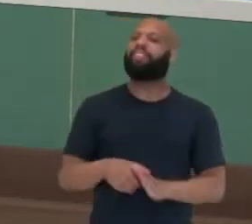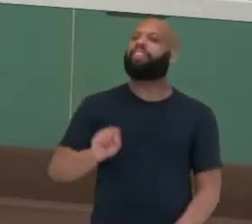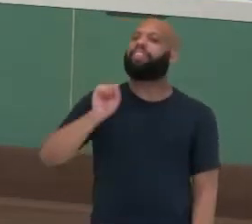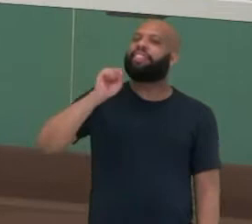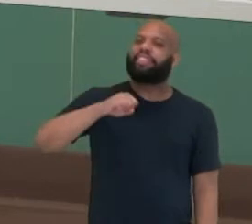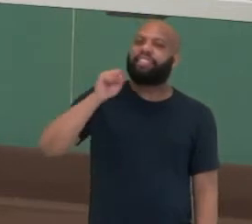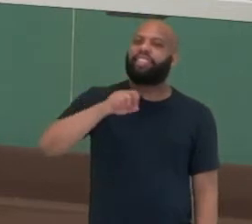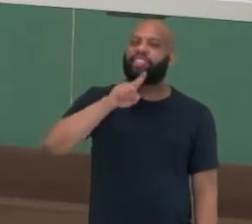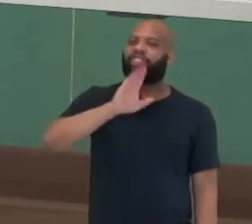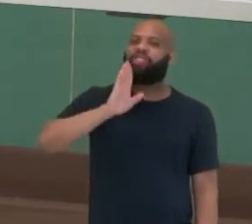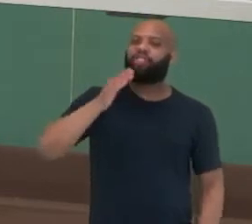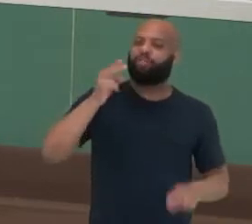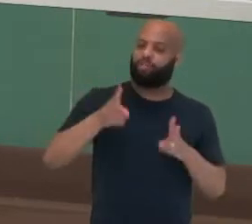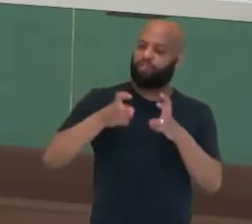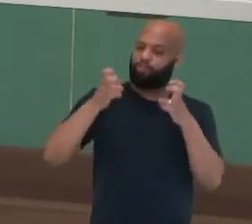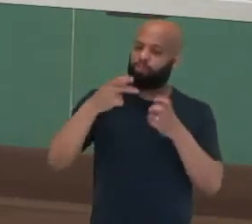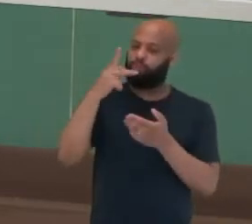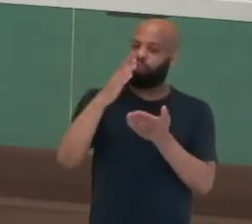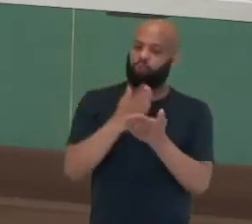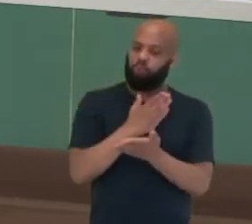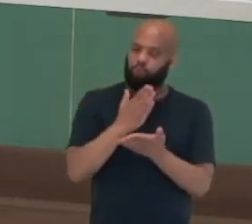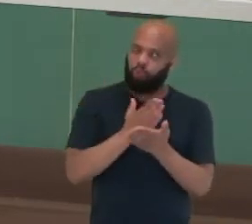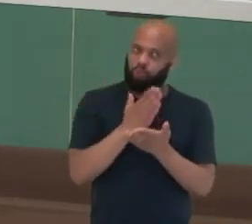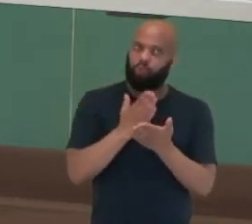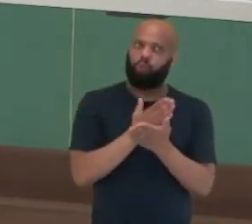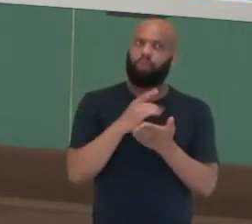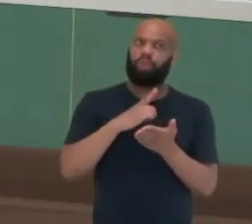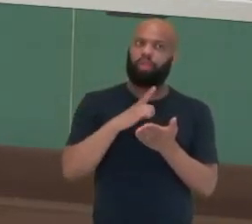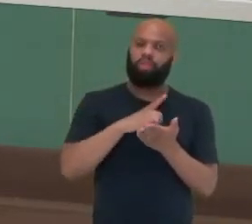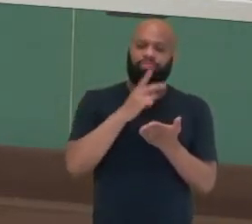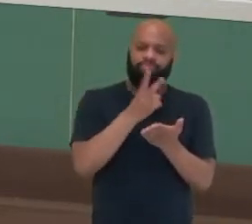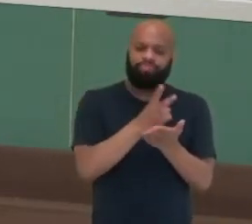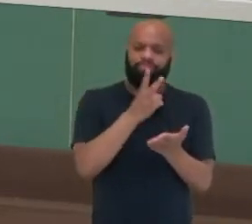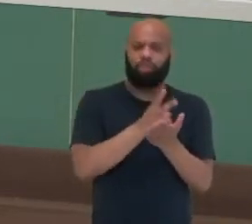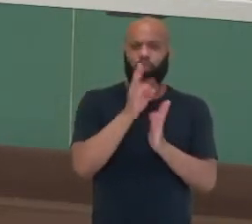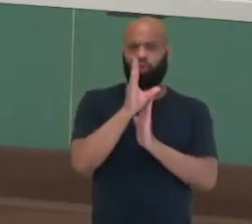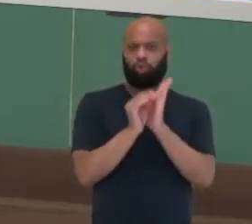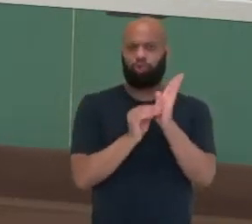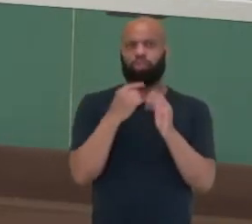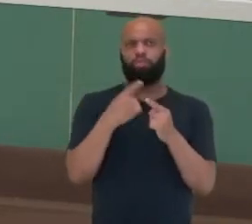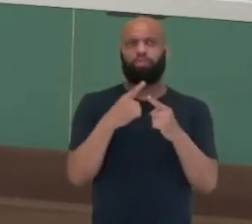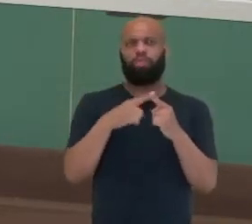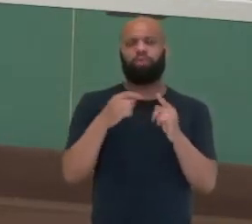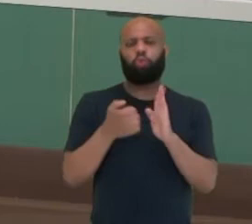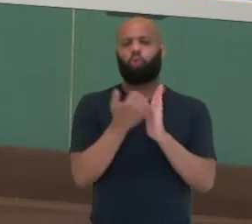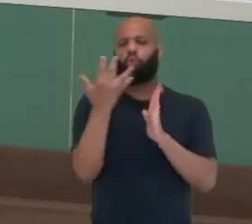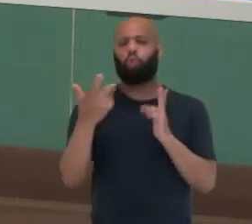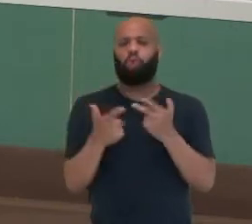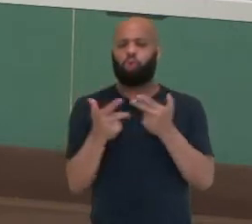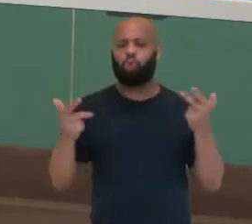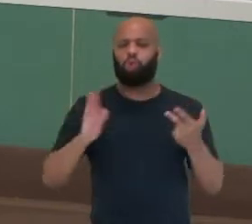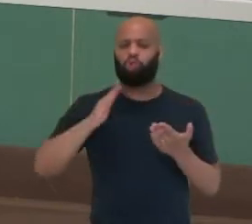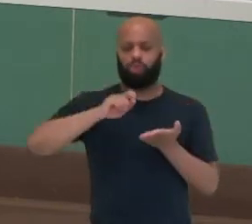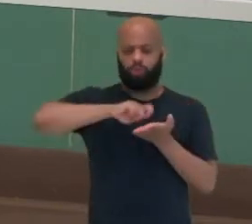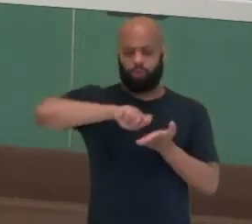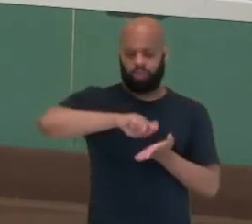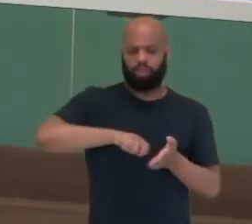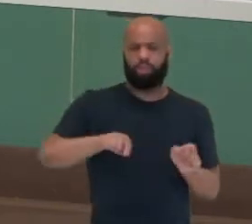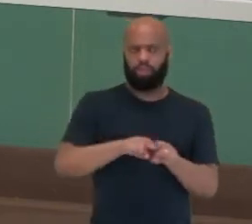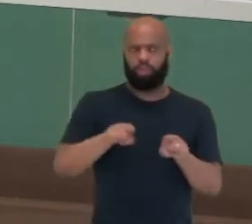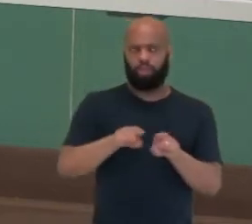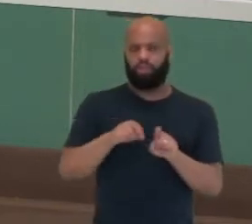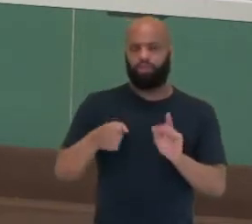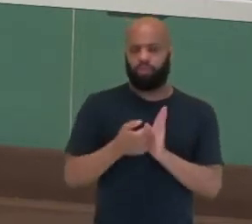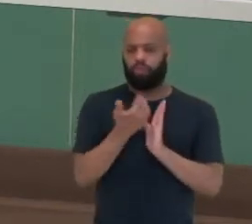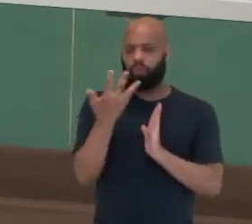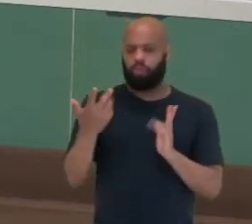já percebeu? Pegue o seu caderno, volte algumas folhas. Quantas coisas você já anotou? Quantas coisas você